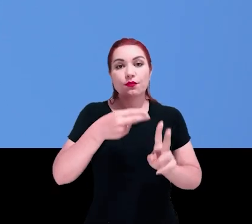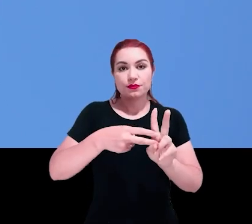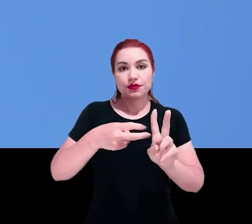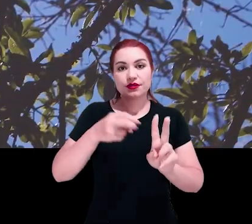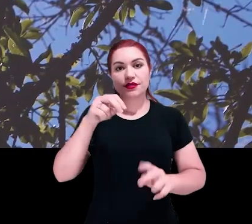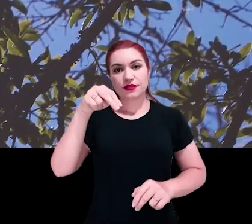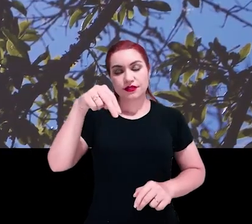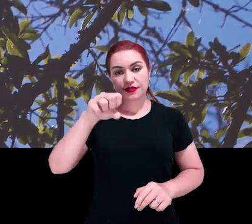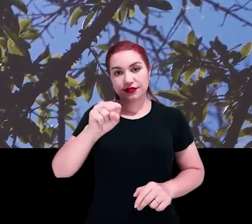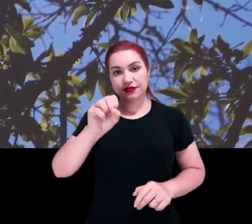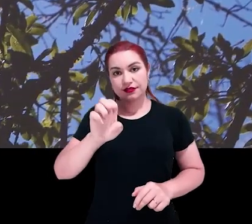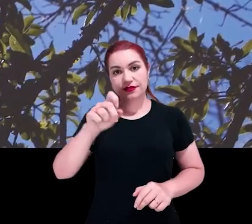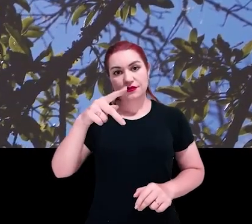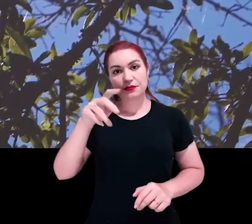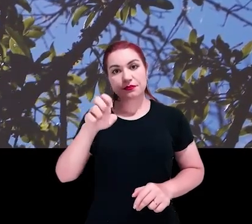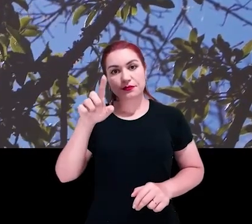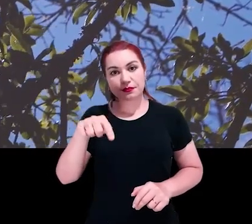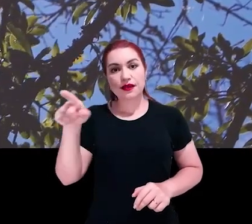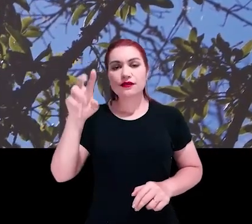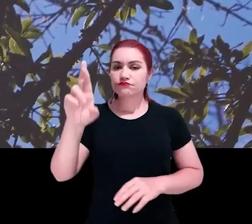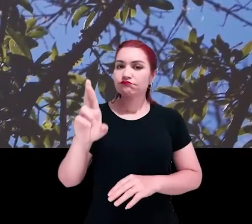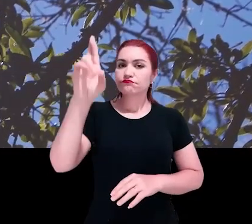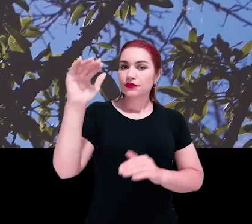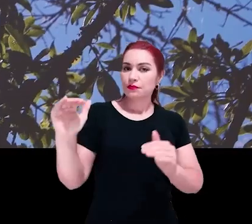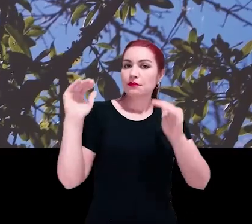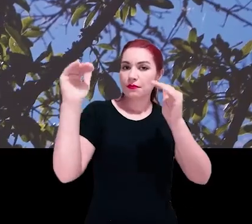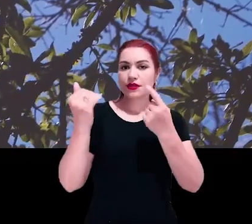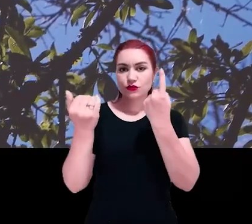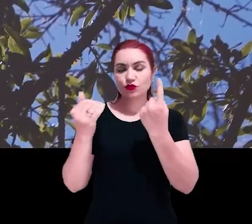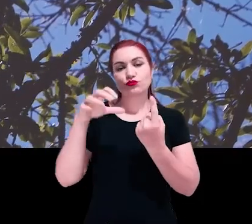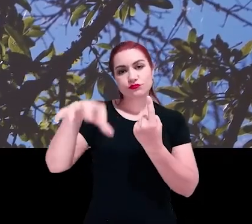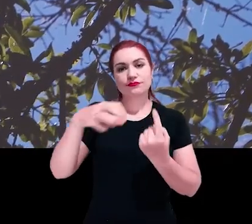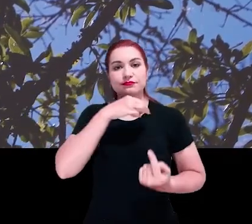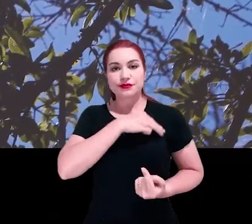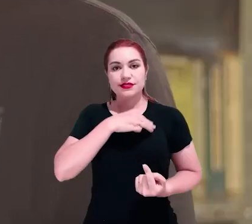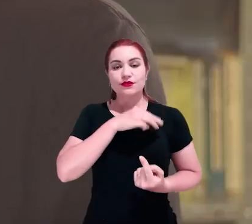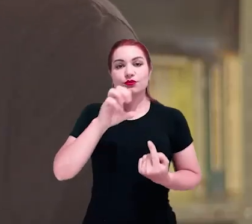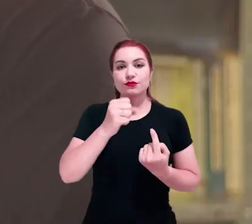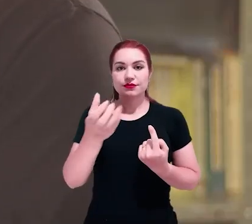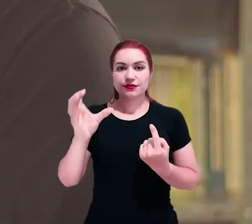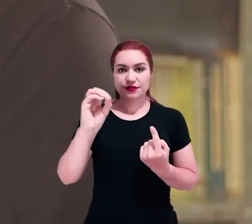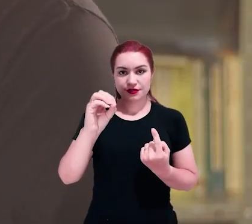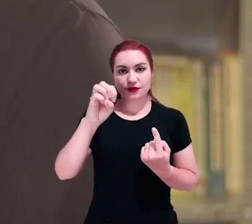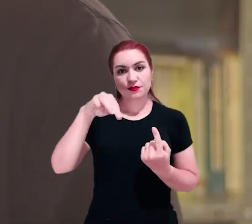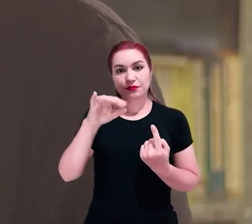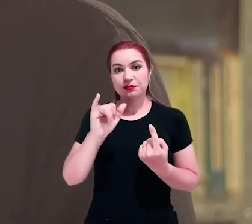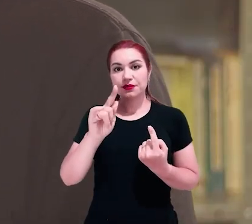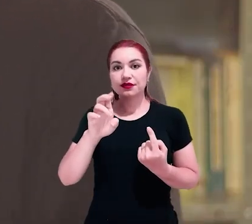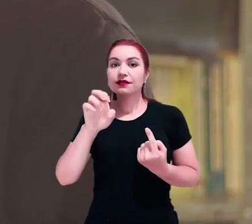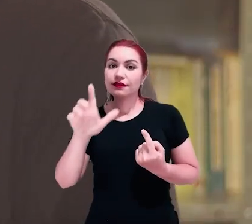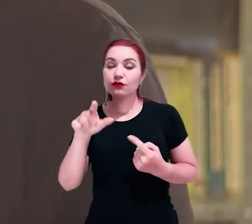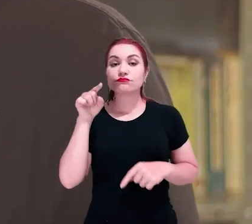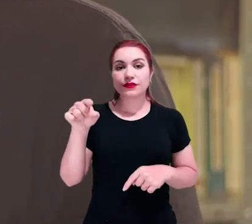nessa lenda, ele era o corregedor-mor de uma dessas missões, a missão de São Miguel. Em determinado momento histórico,